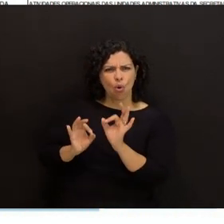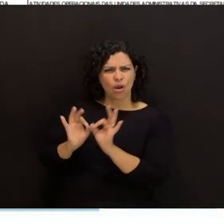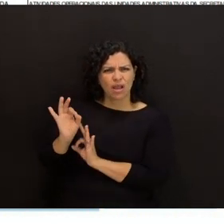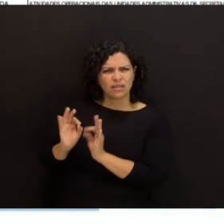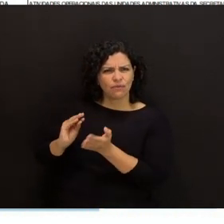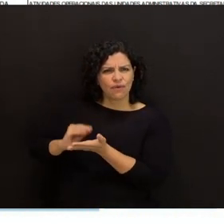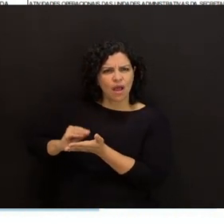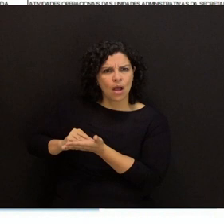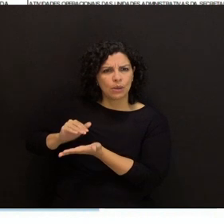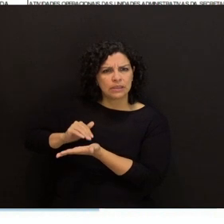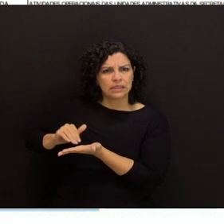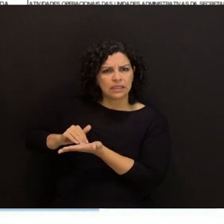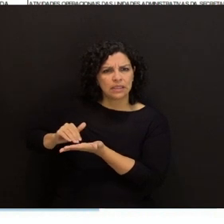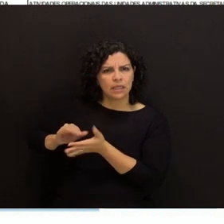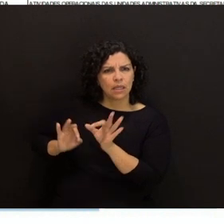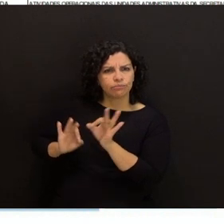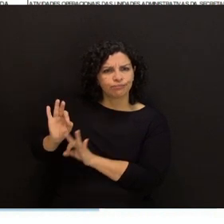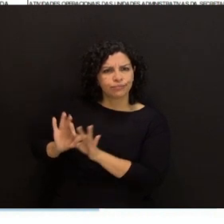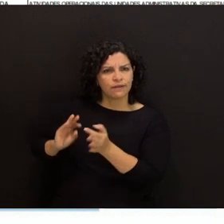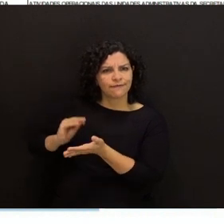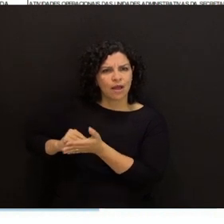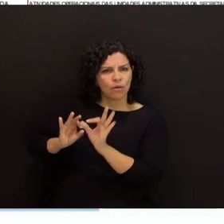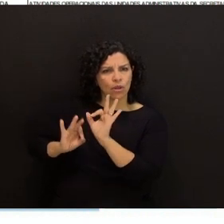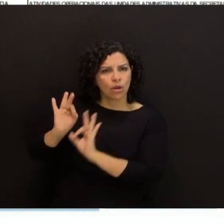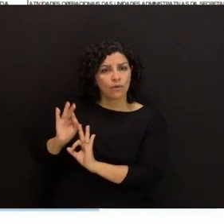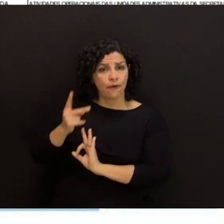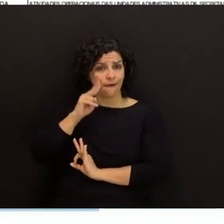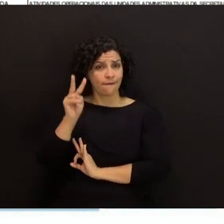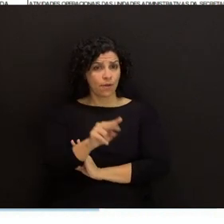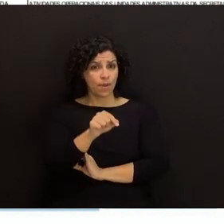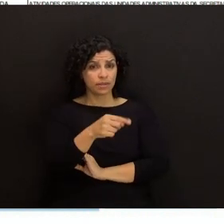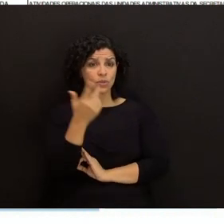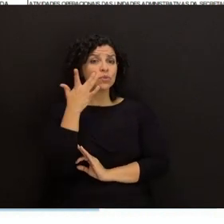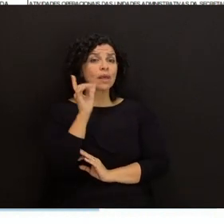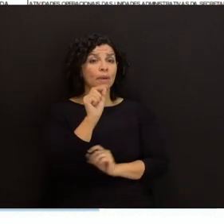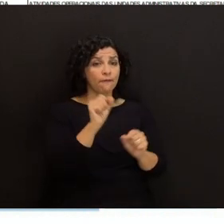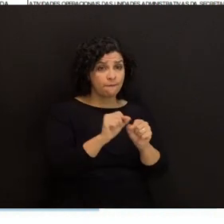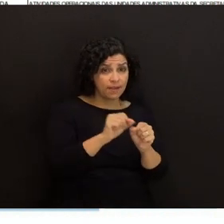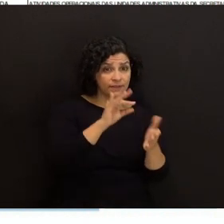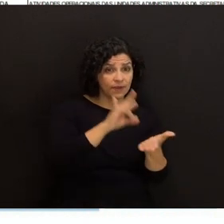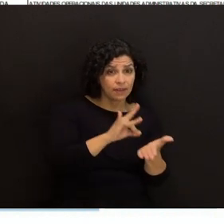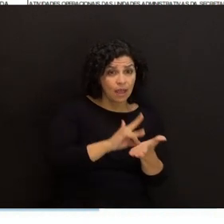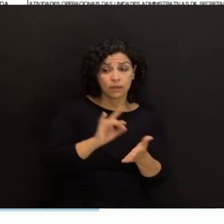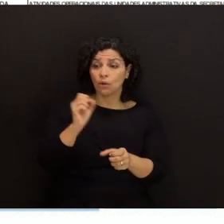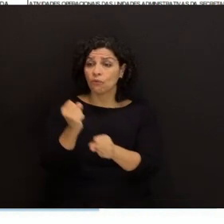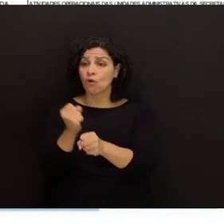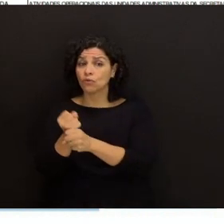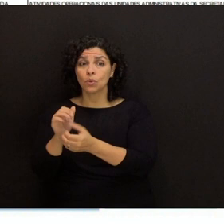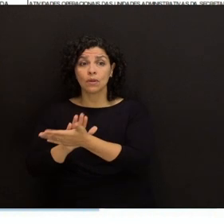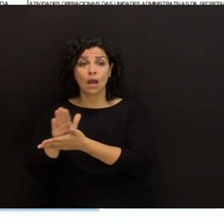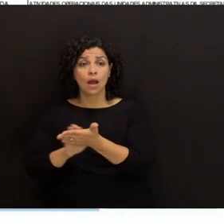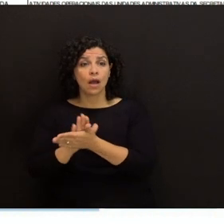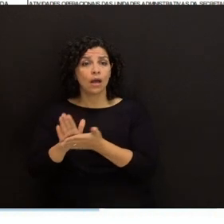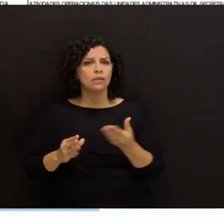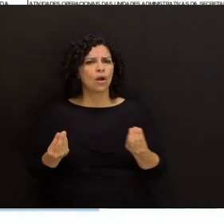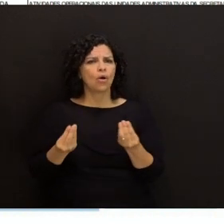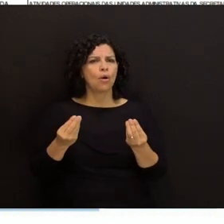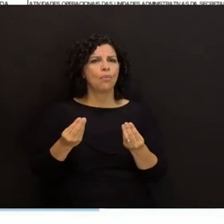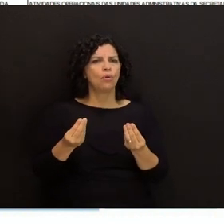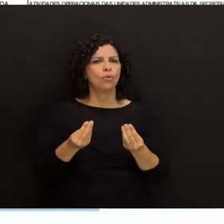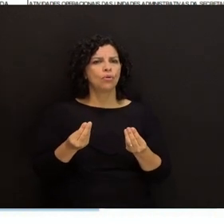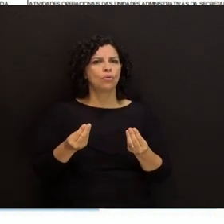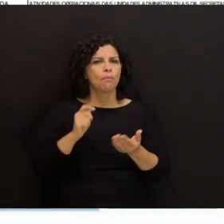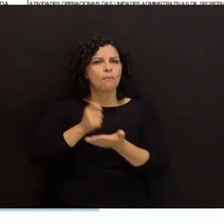forma da secretaria de planejamento que não consegue nem saber o que está sendo pago para ser realizado de obras